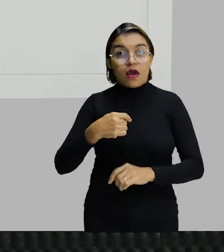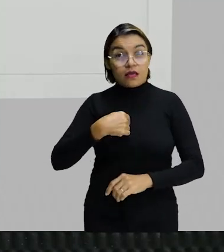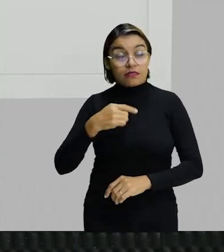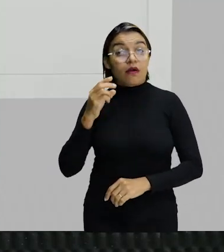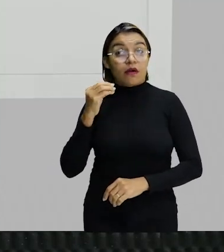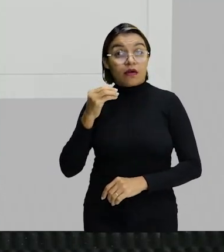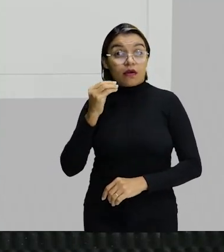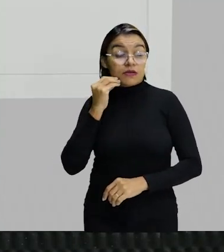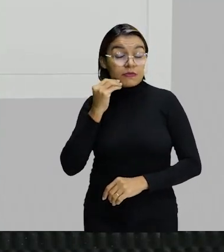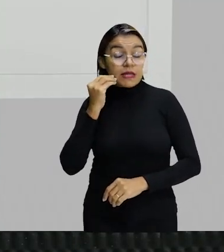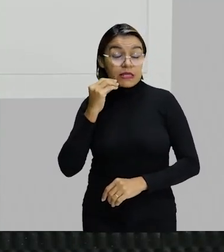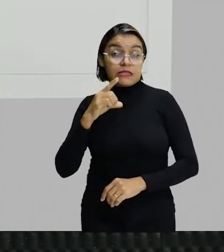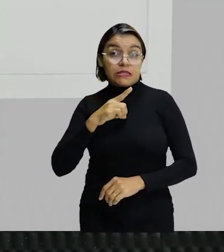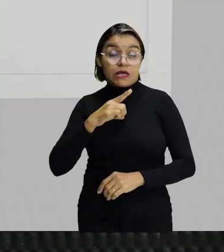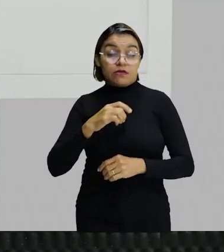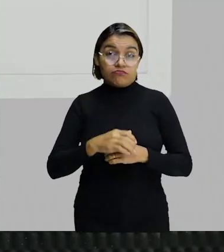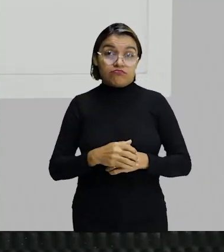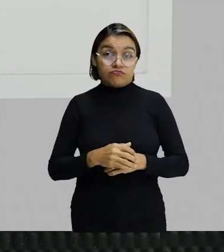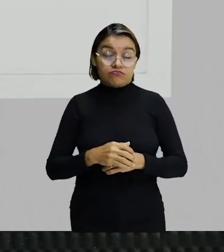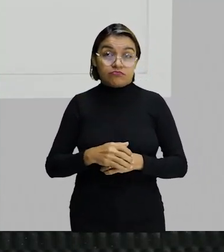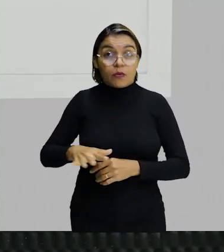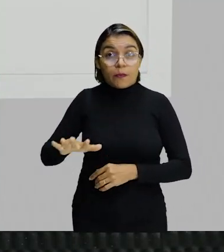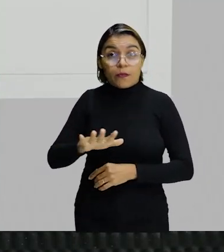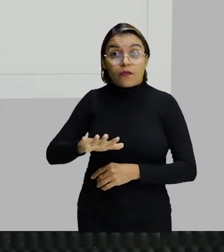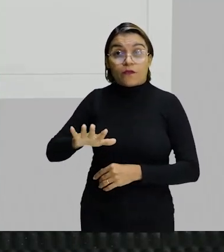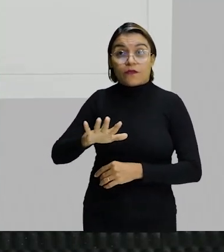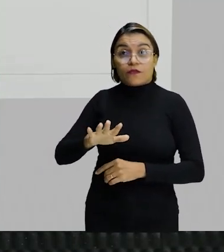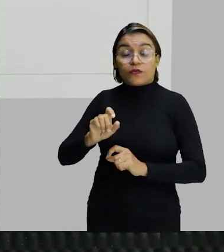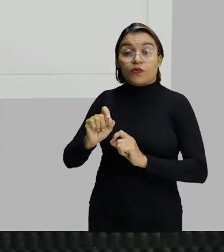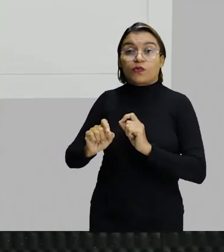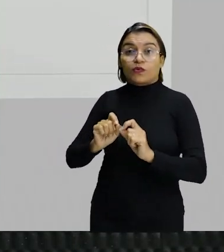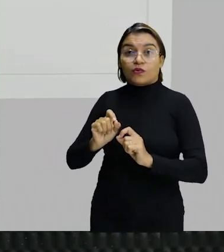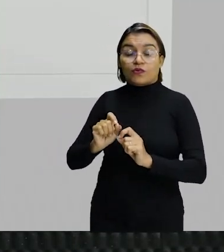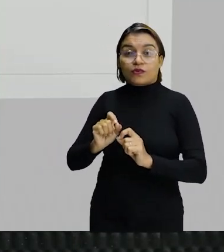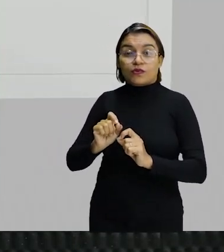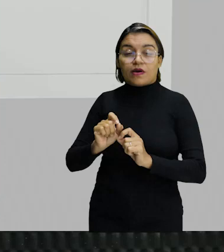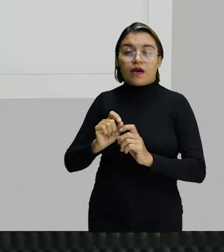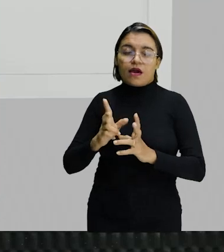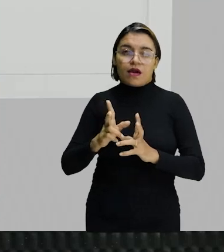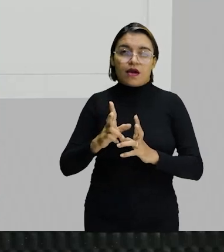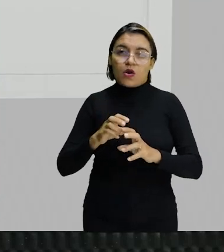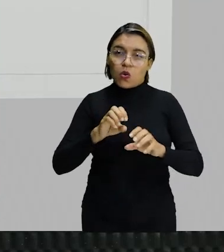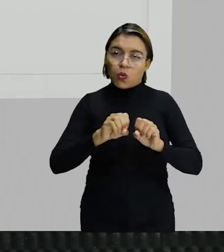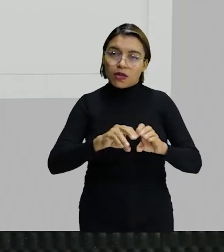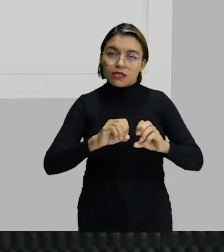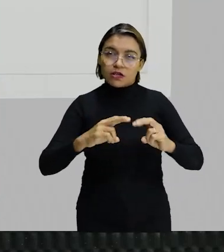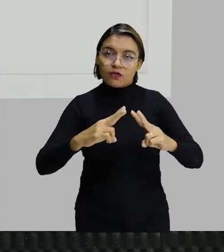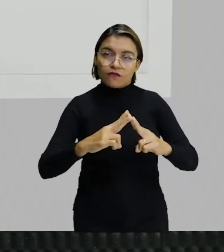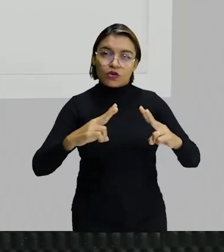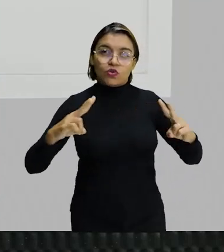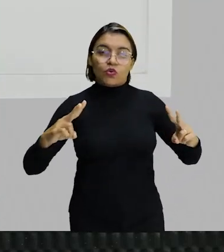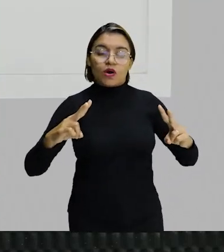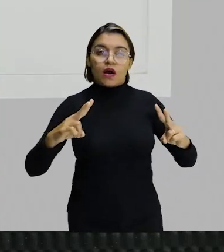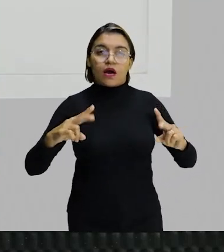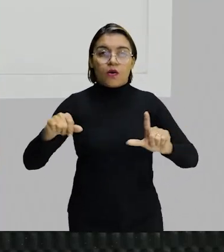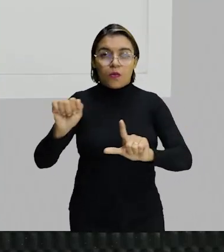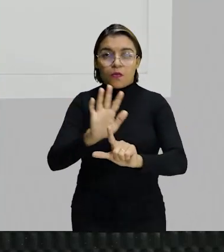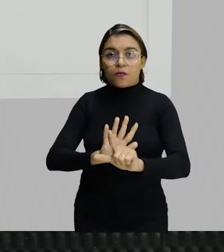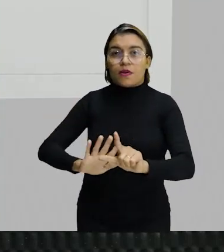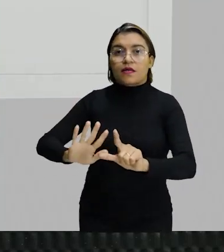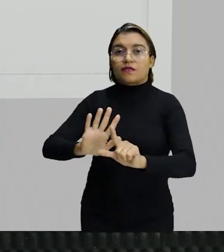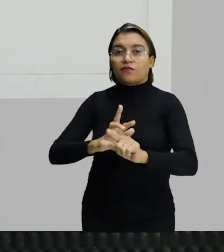esta modalidade aqui, né, que nós trabalhamos, que é o ensino remoto, as plataformas, as